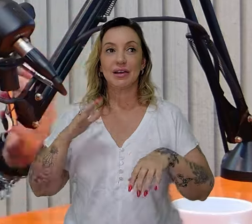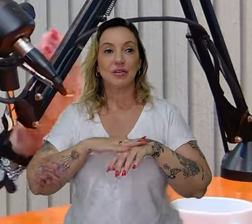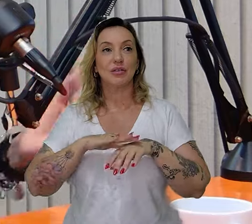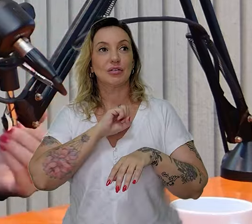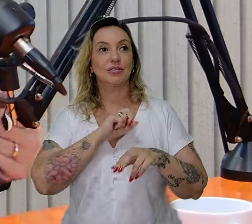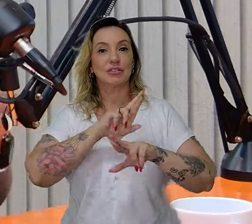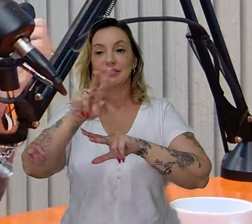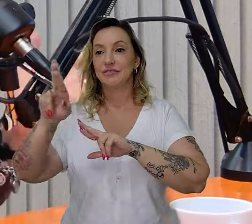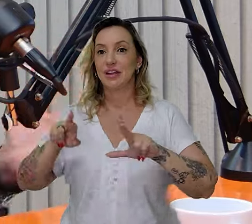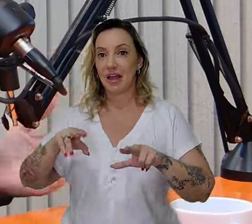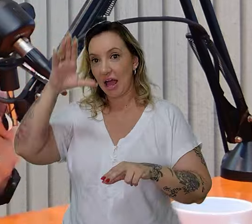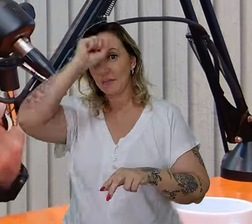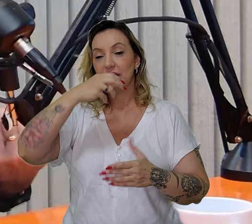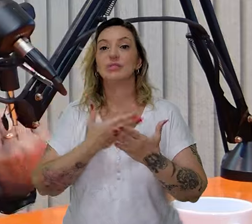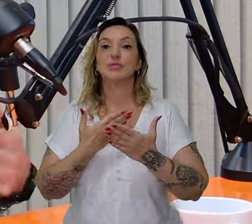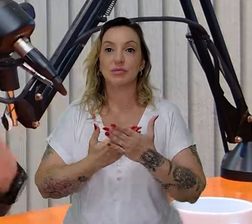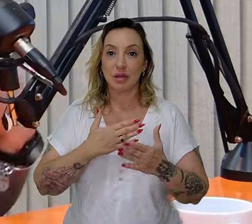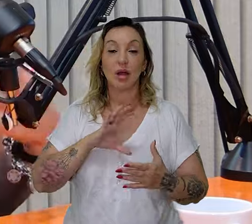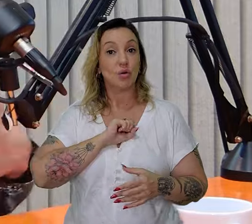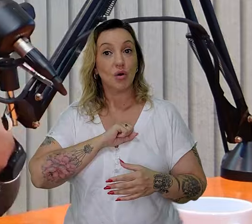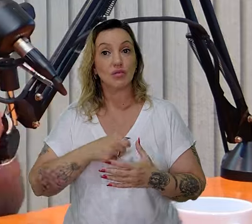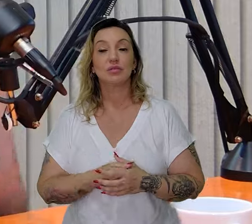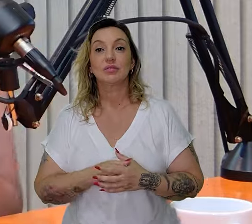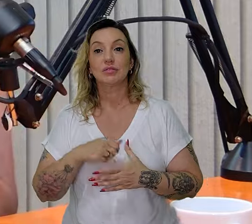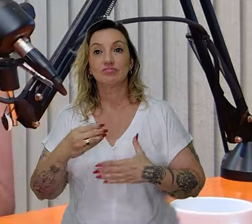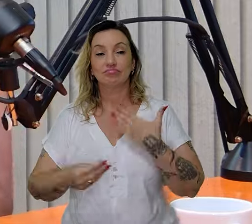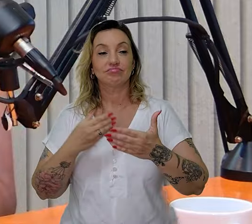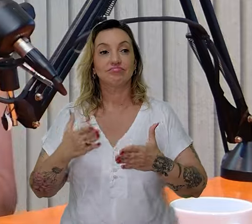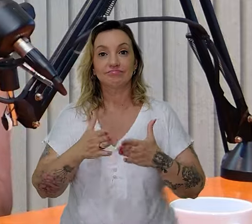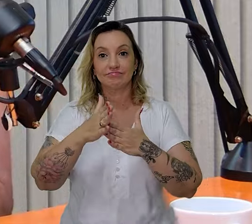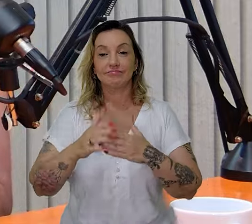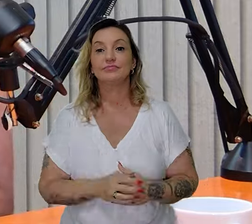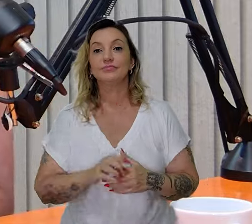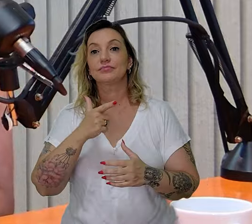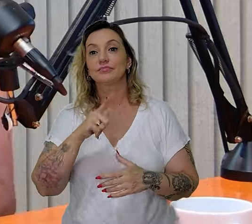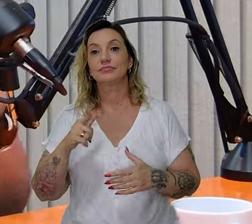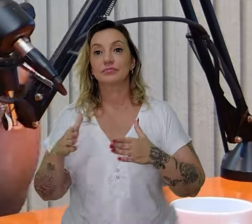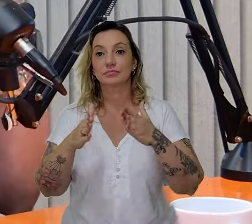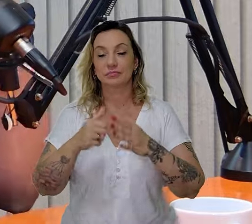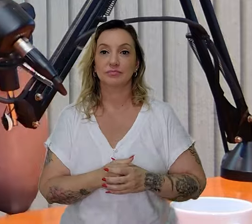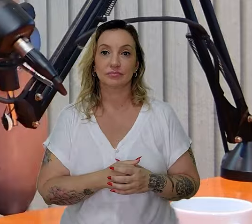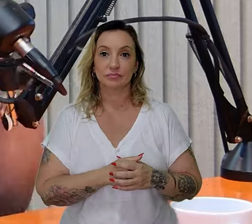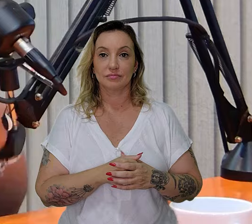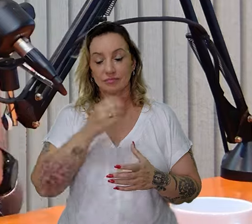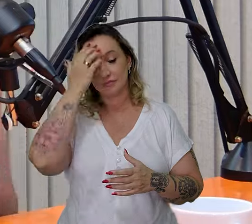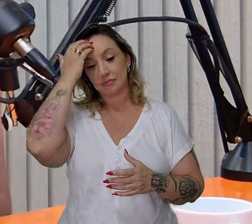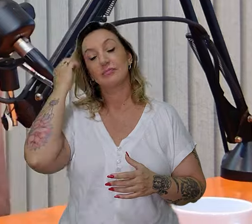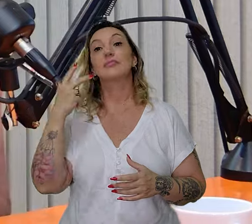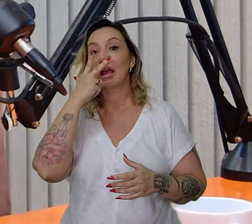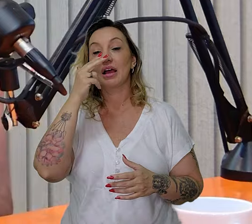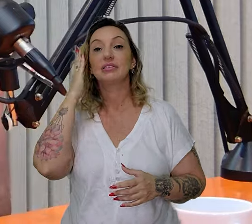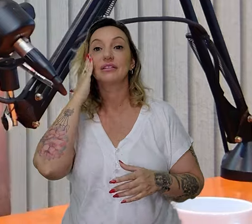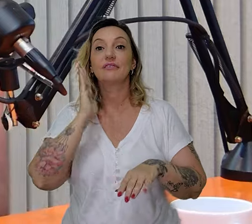fazer coisas diferentes eu gosto de aprender eu gosto de estudar então a vida foi me levando para outros caminhos né Toda vez que eu acho que eu